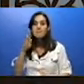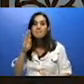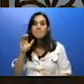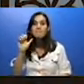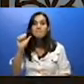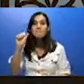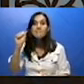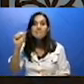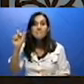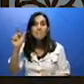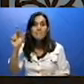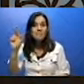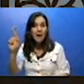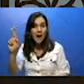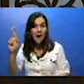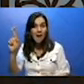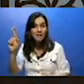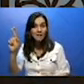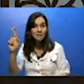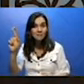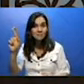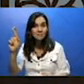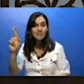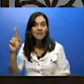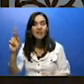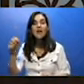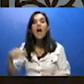rettos ba